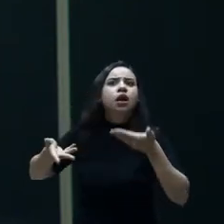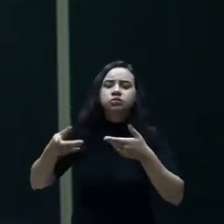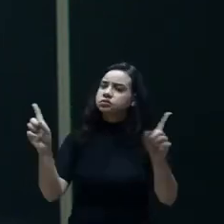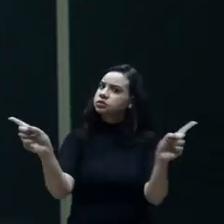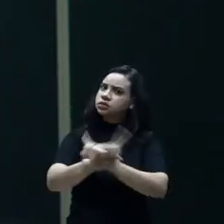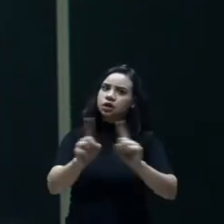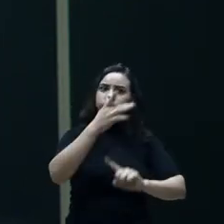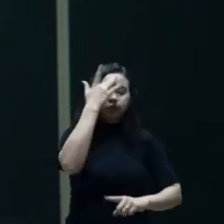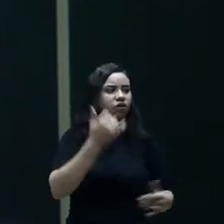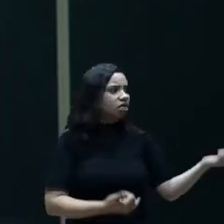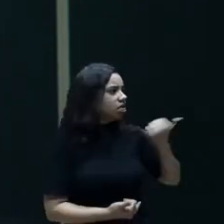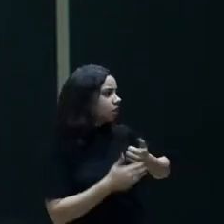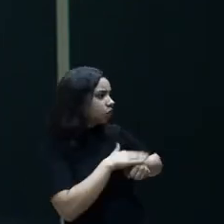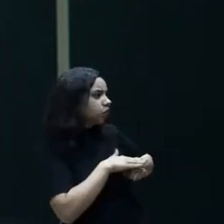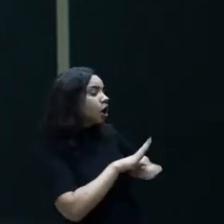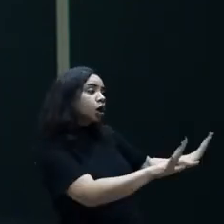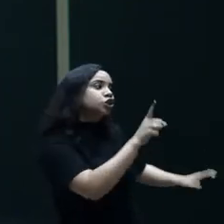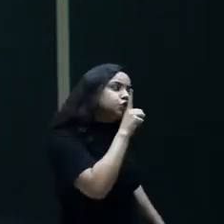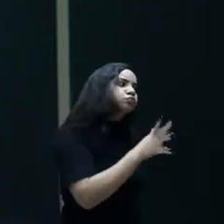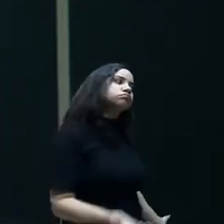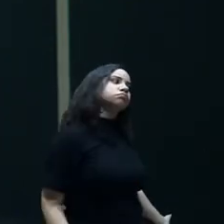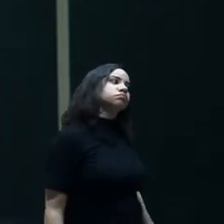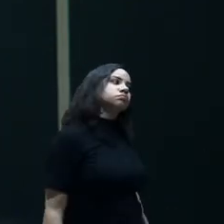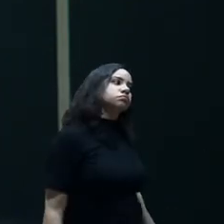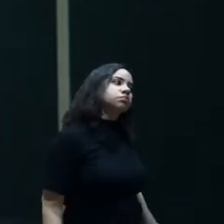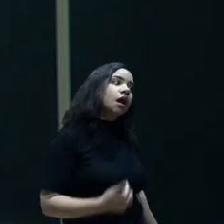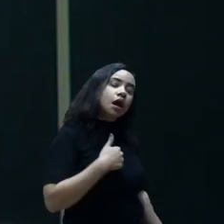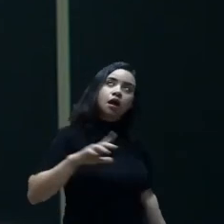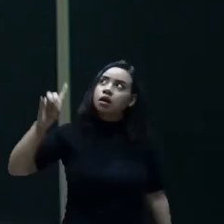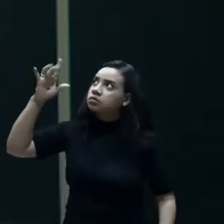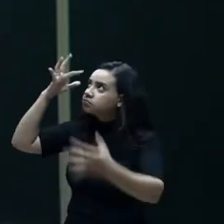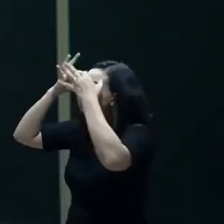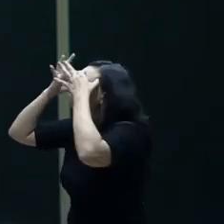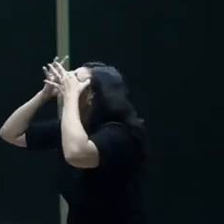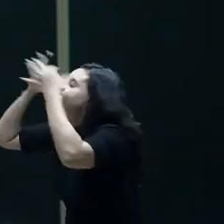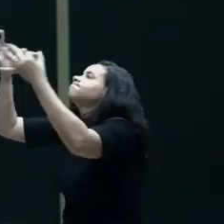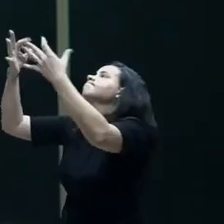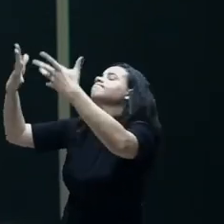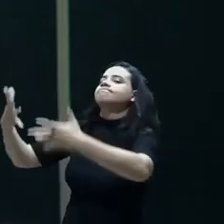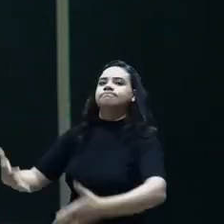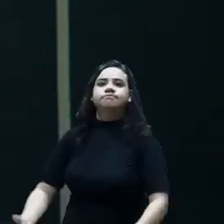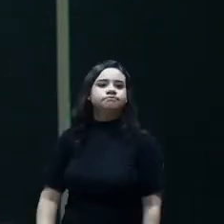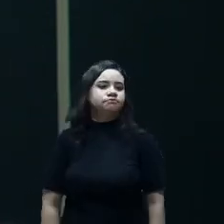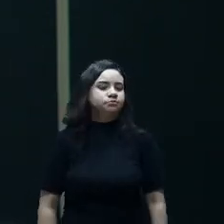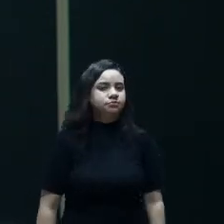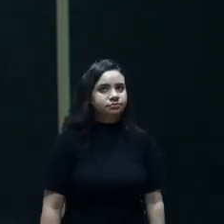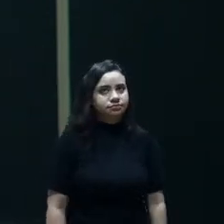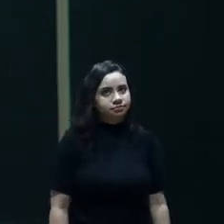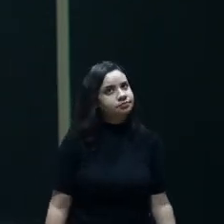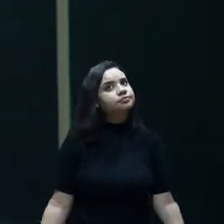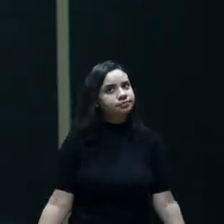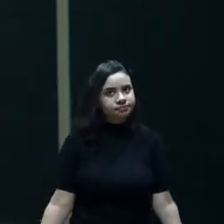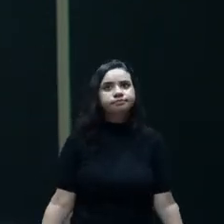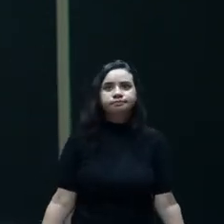fala, fique quieto, miserável. Eu vim ouvir palavra de Deus. É. Eu vim aqui